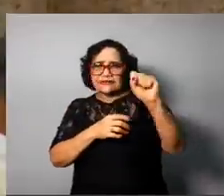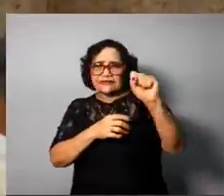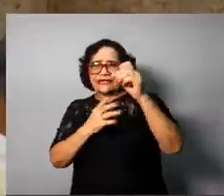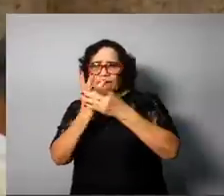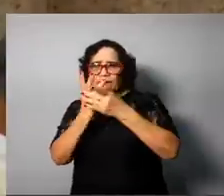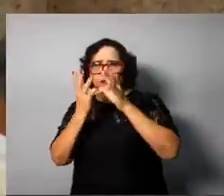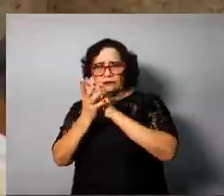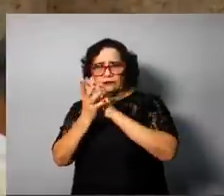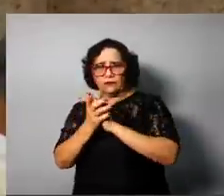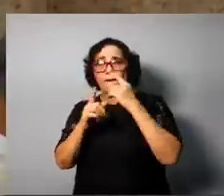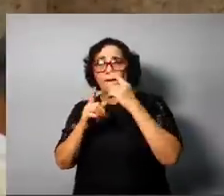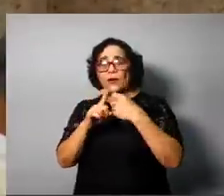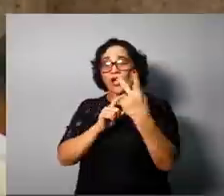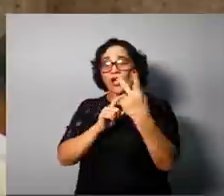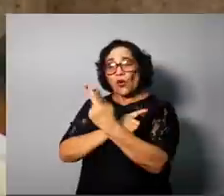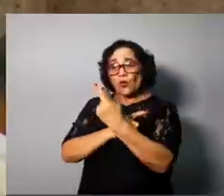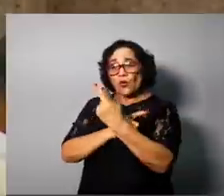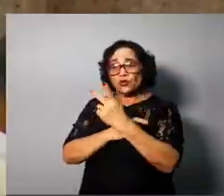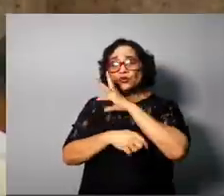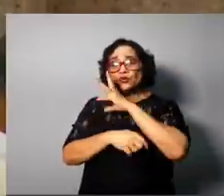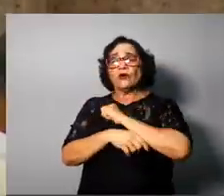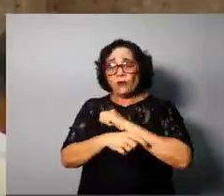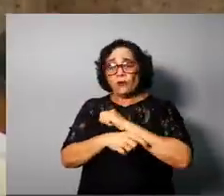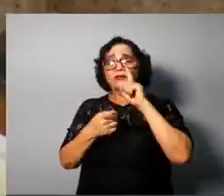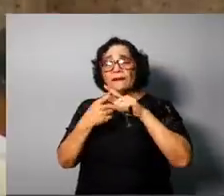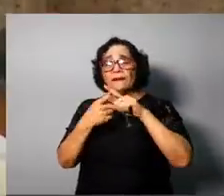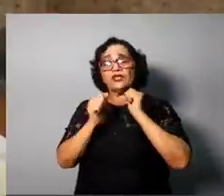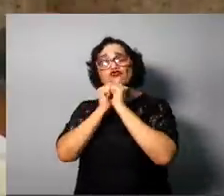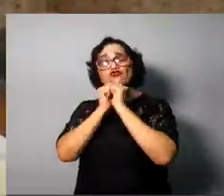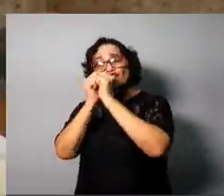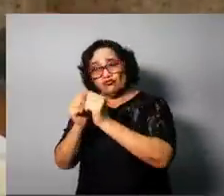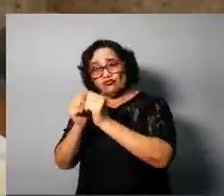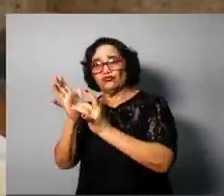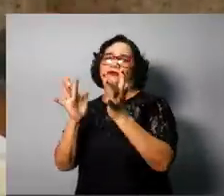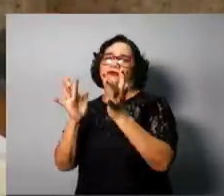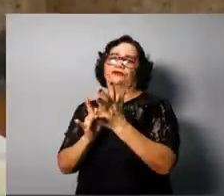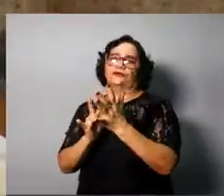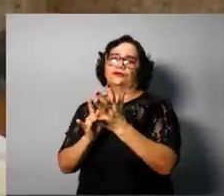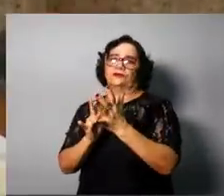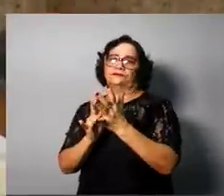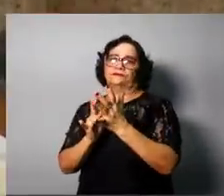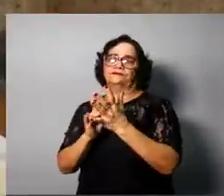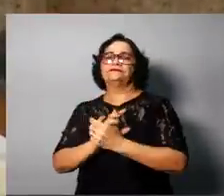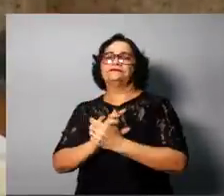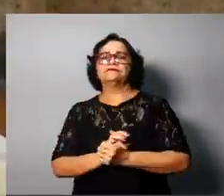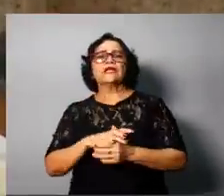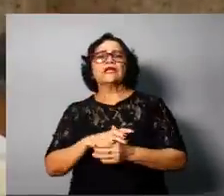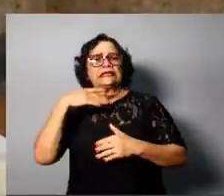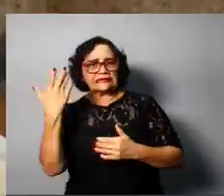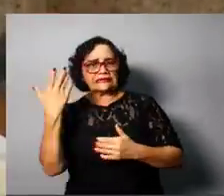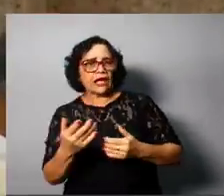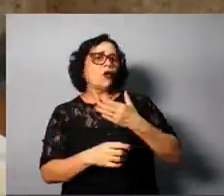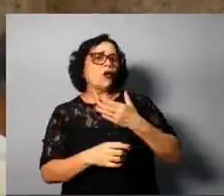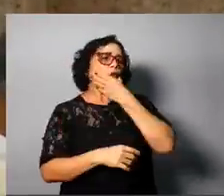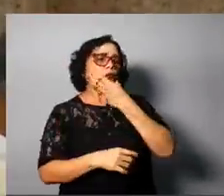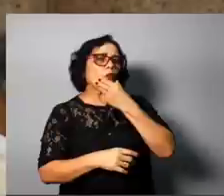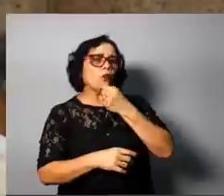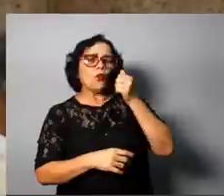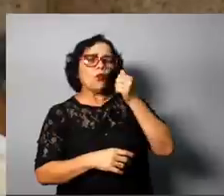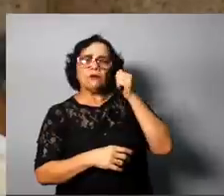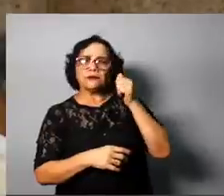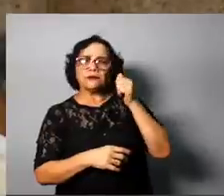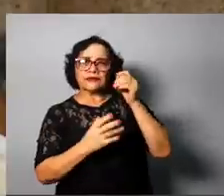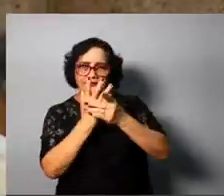amor conjugal, o Senhor se manifesta. Então o esposo olha para sua esposa, não só